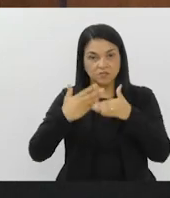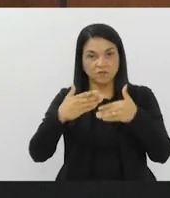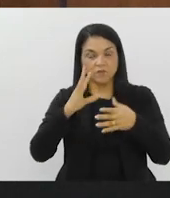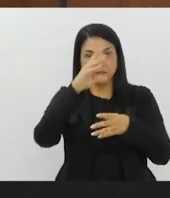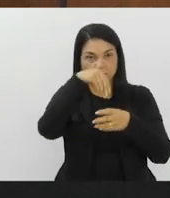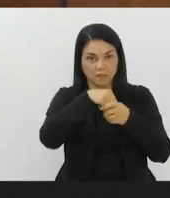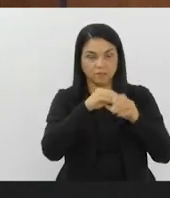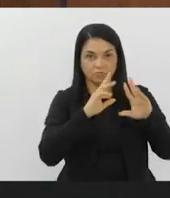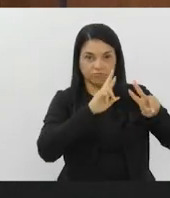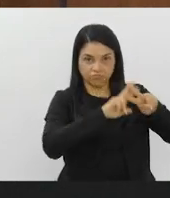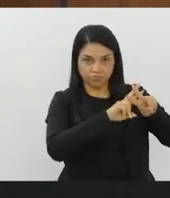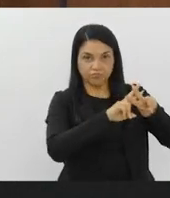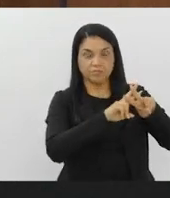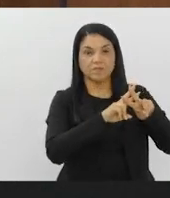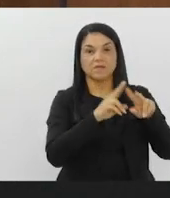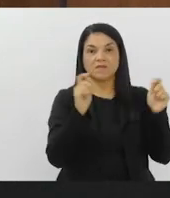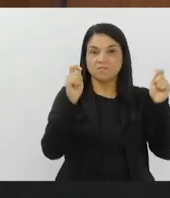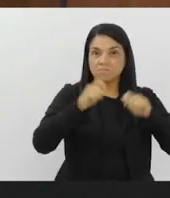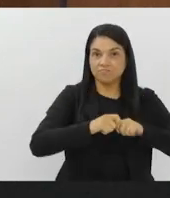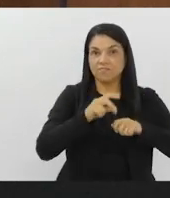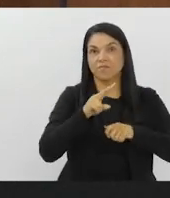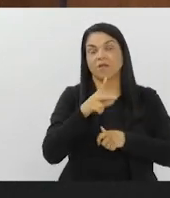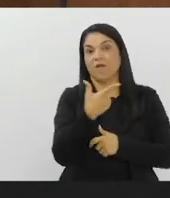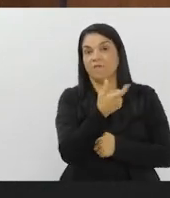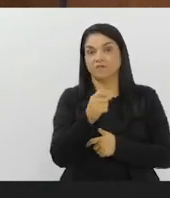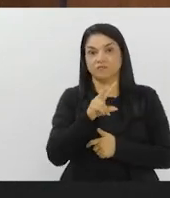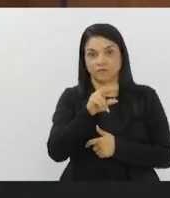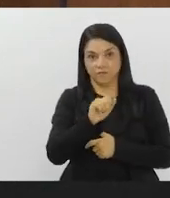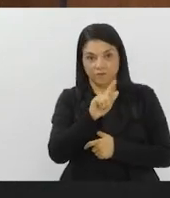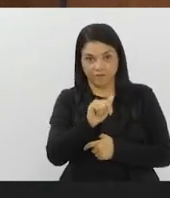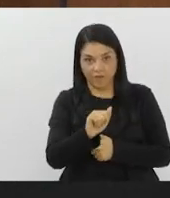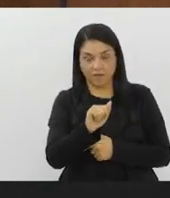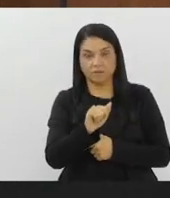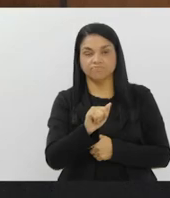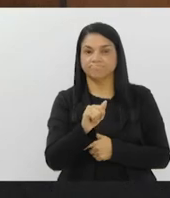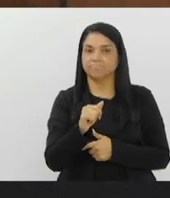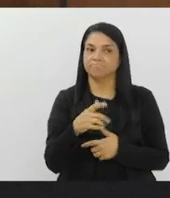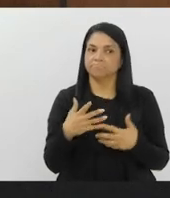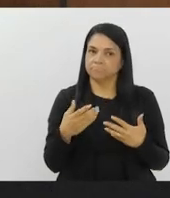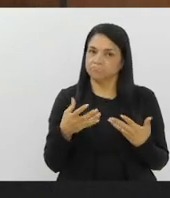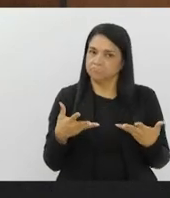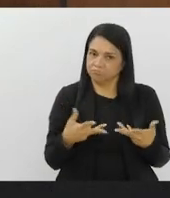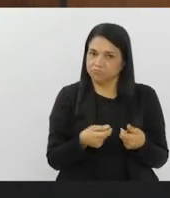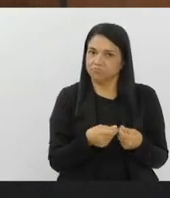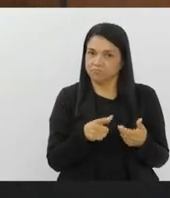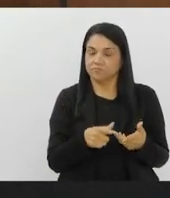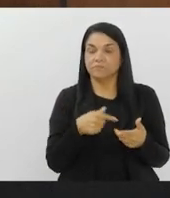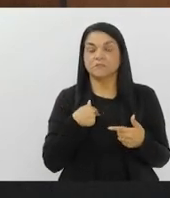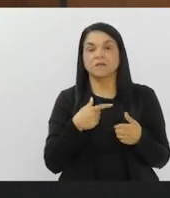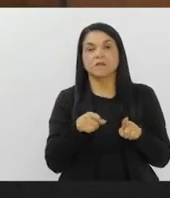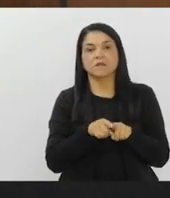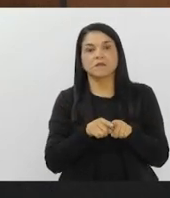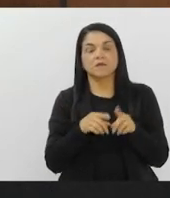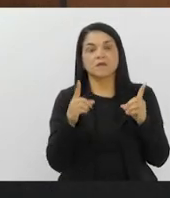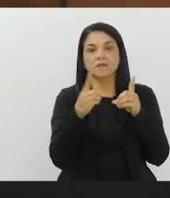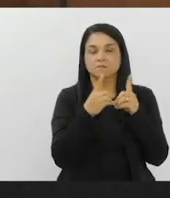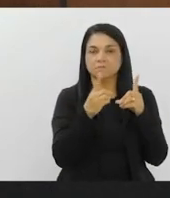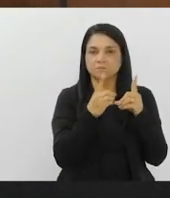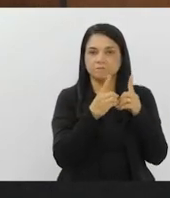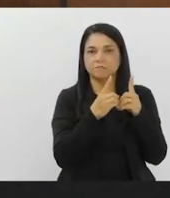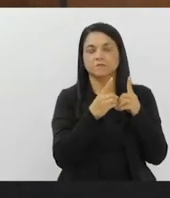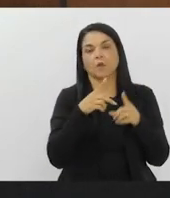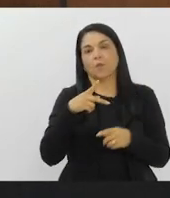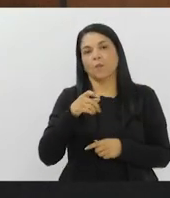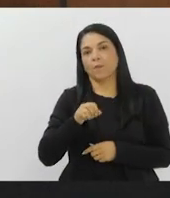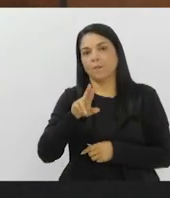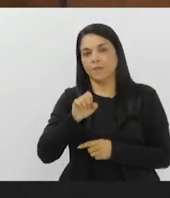que tem capacidade máxima de 20 vagas, acredito serem de excelência. Falo sobre assistência ao pré-natal, acesso a